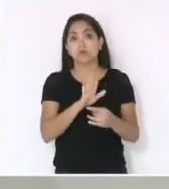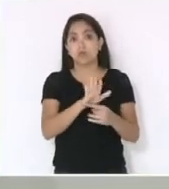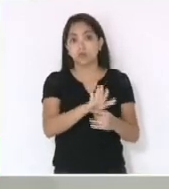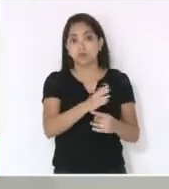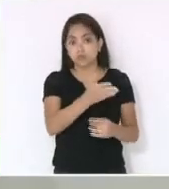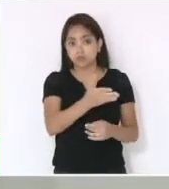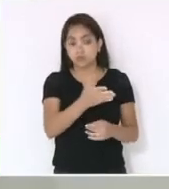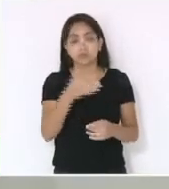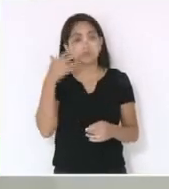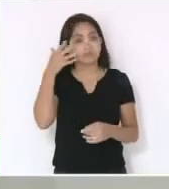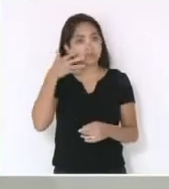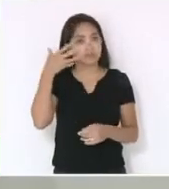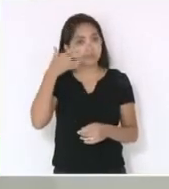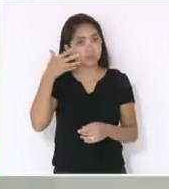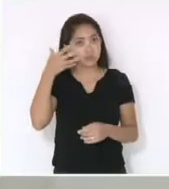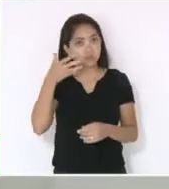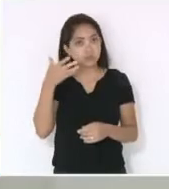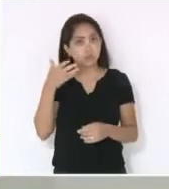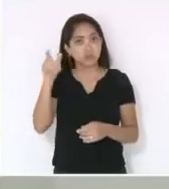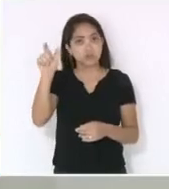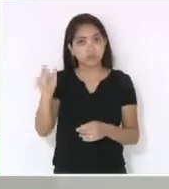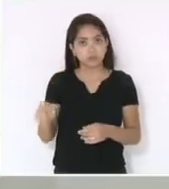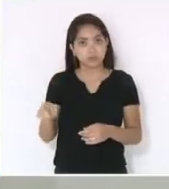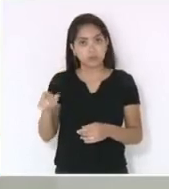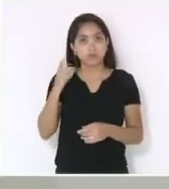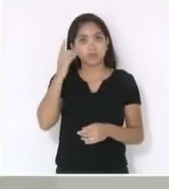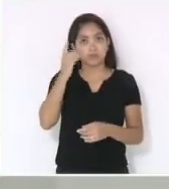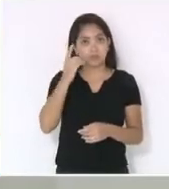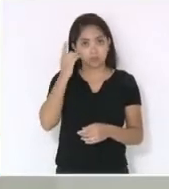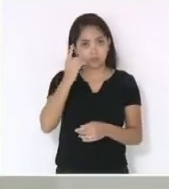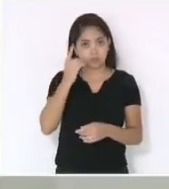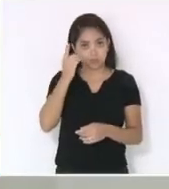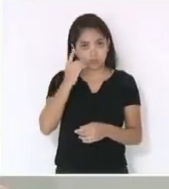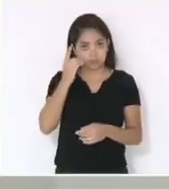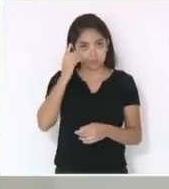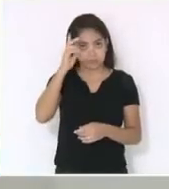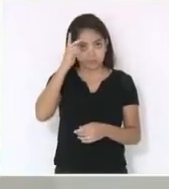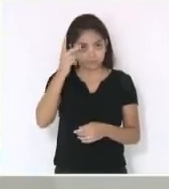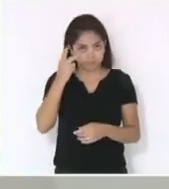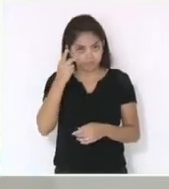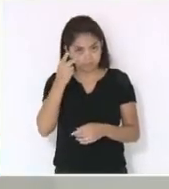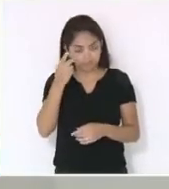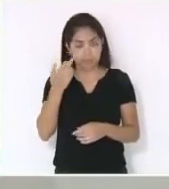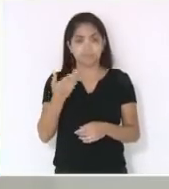há pouco feita aqui pelo colega deputado Milton Obos, com a